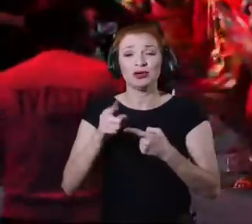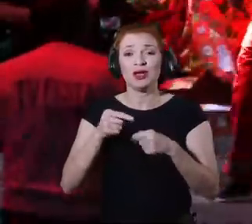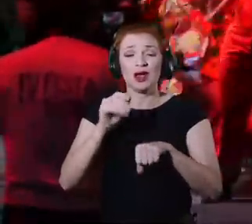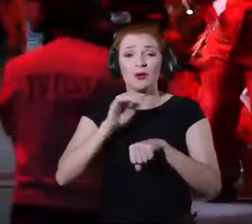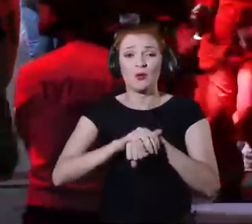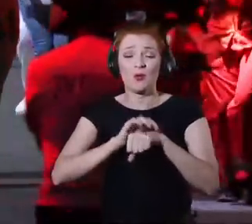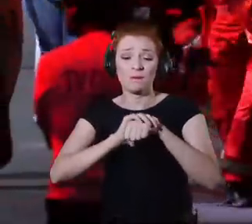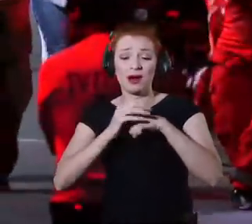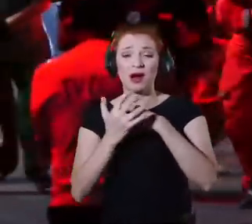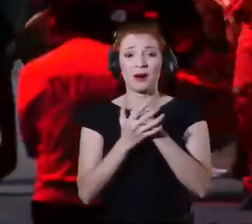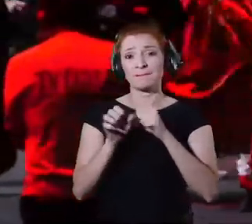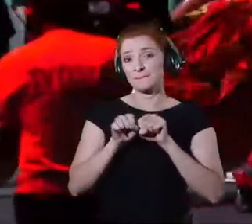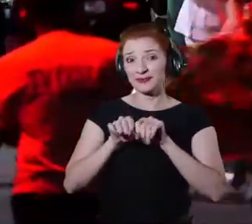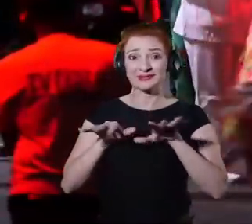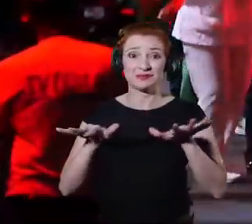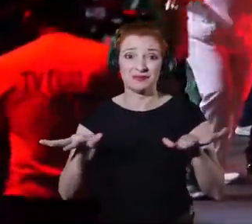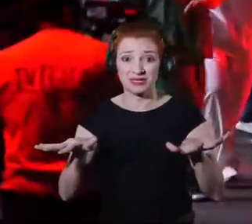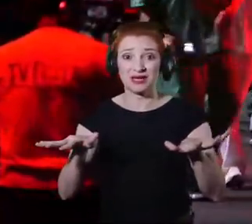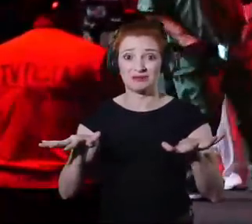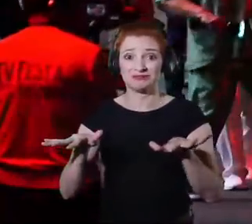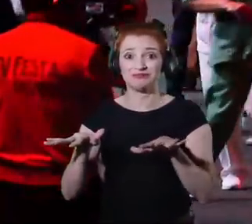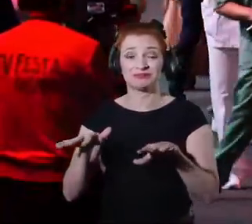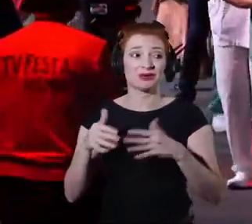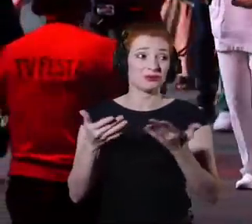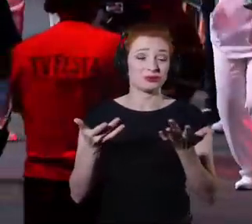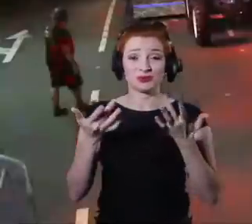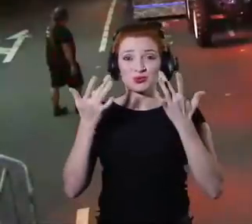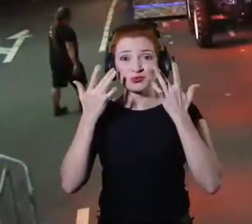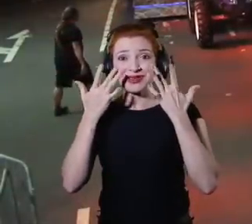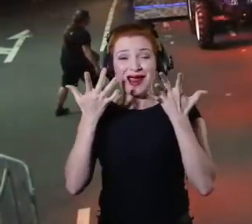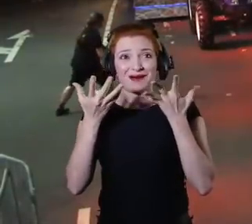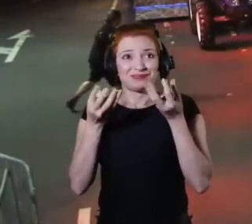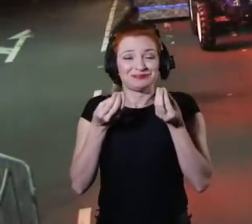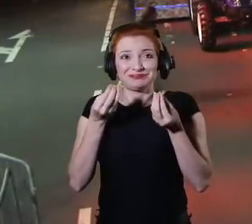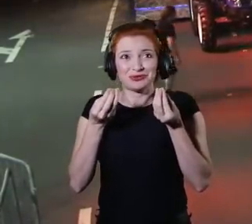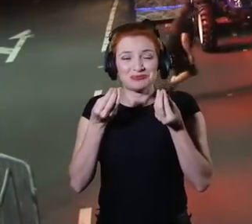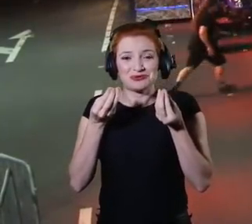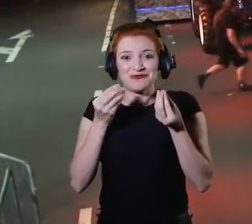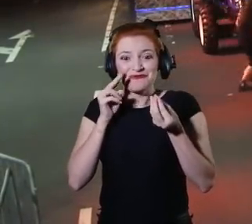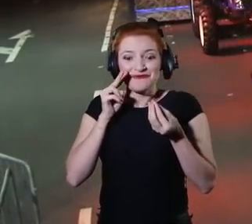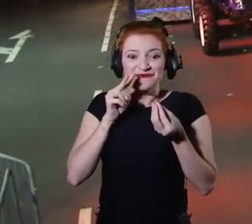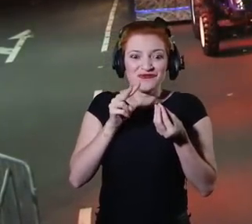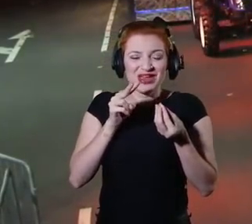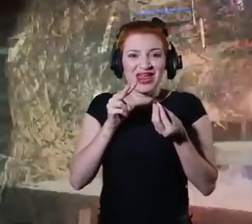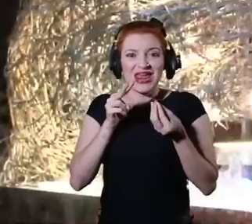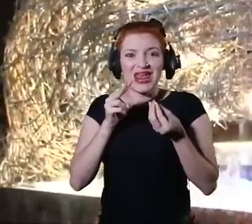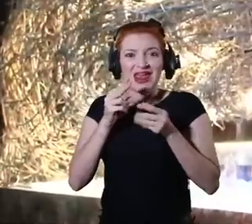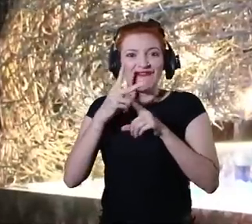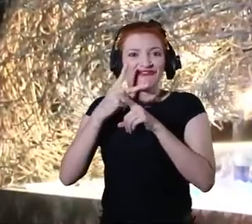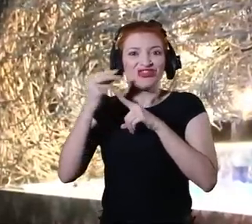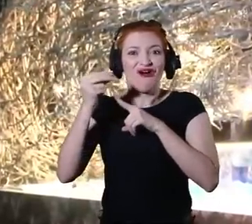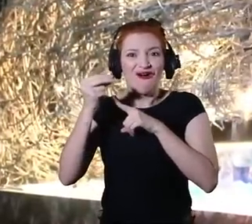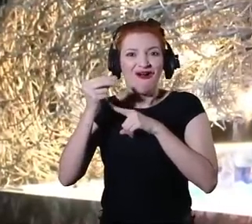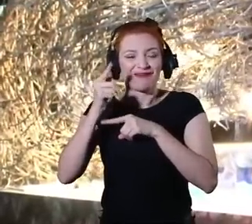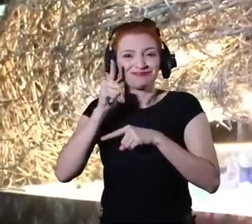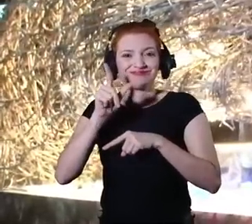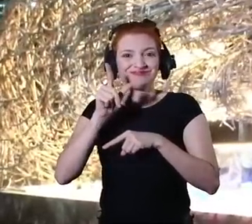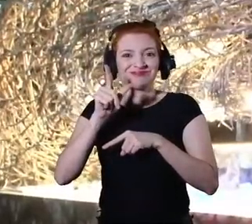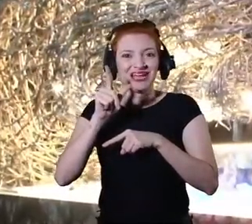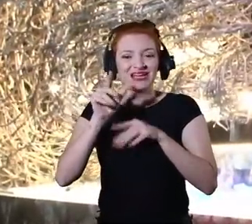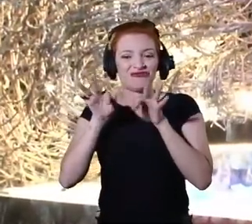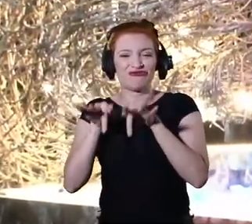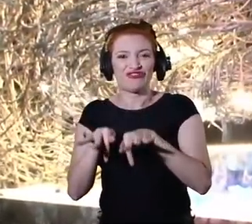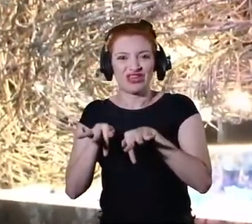pandemia, que não puderam esses ver a vitória que a humanidade vai ter sobre esse vírus. Justa